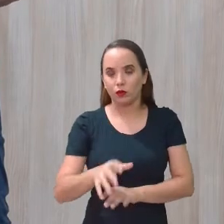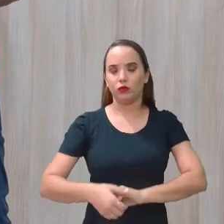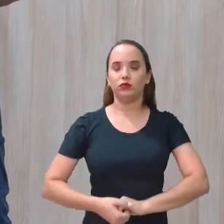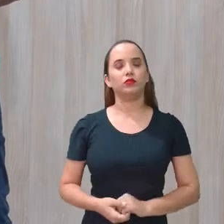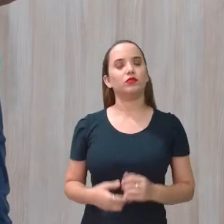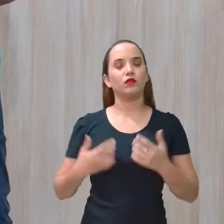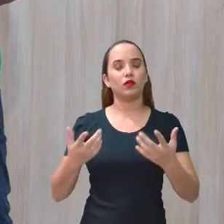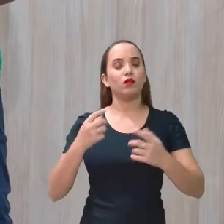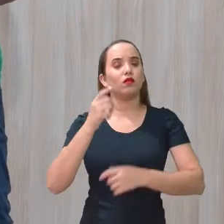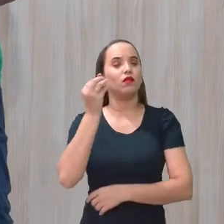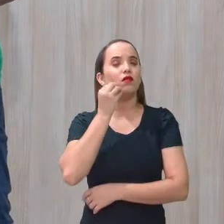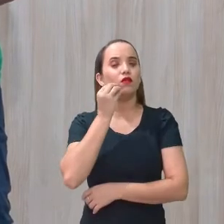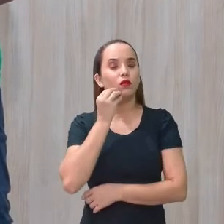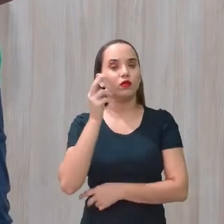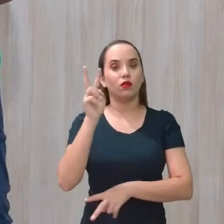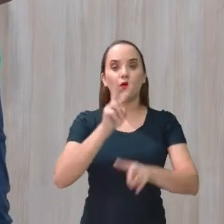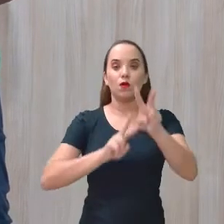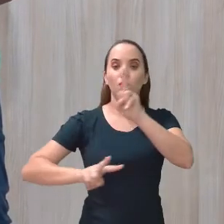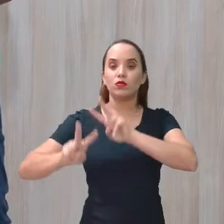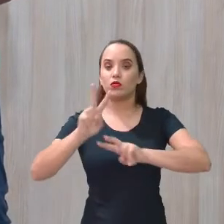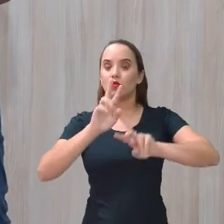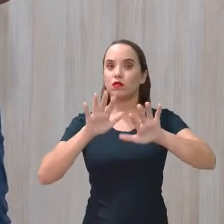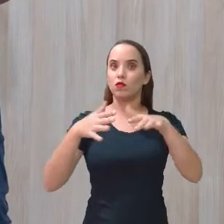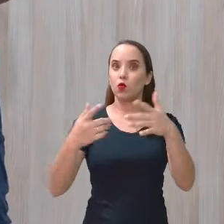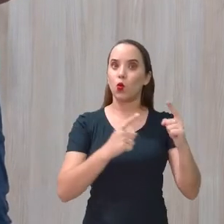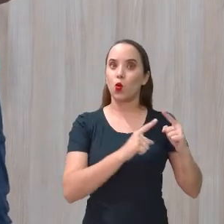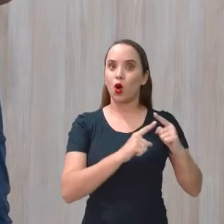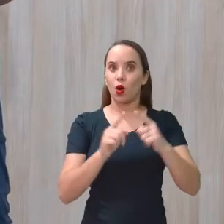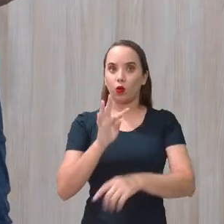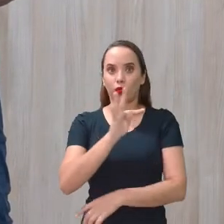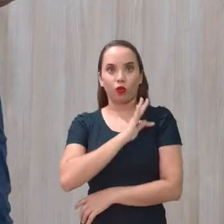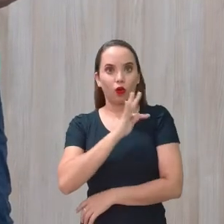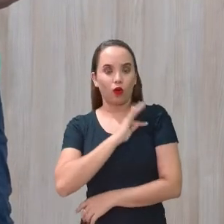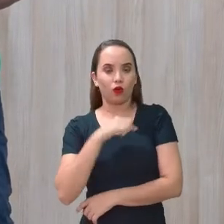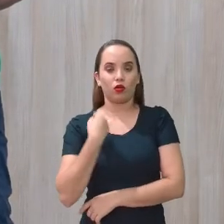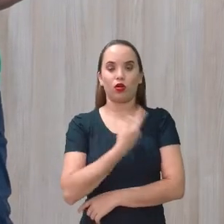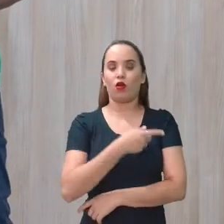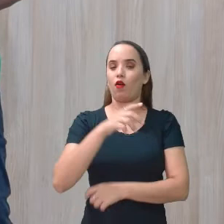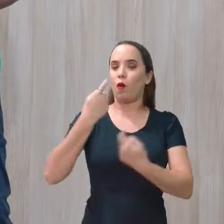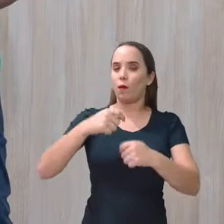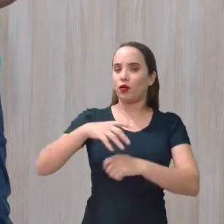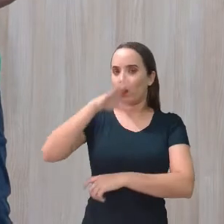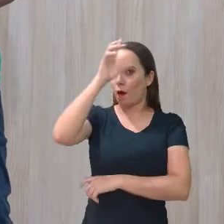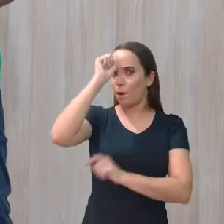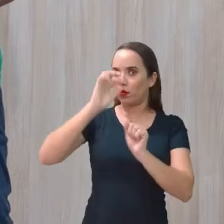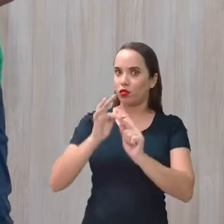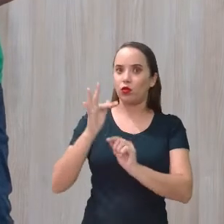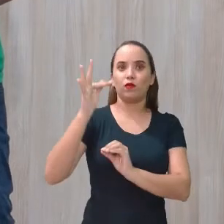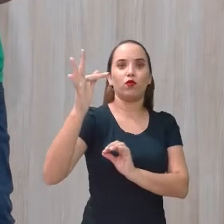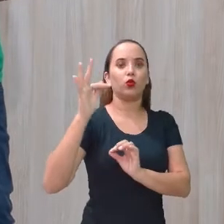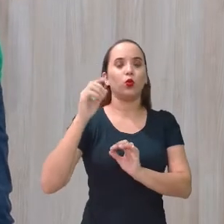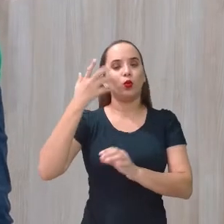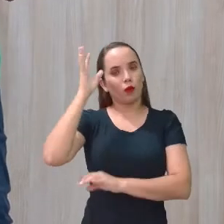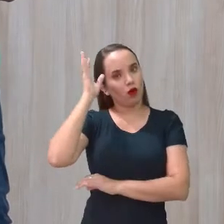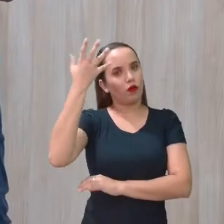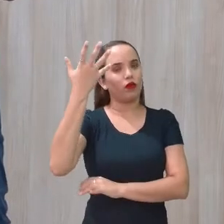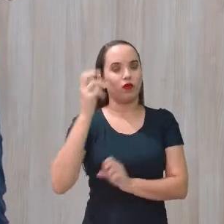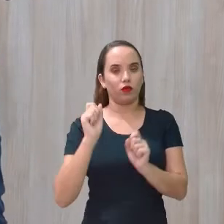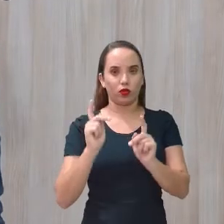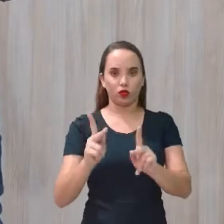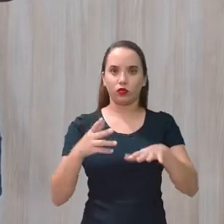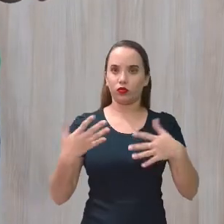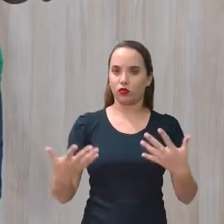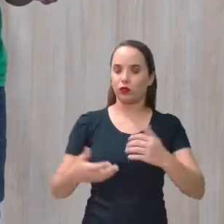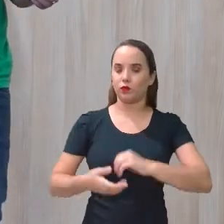tentar observar como é que são as técnicas que a gente vai aprender no futuro para resolver sistemas de equações, tá certo? Então, lembrando